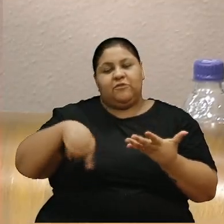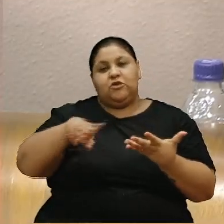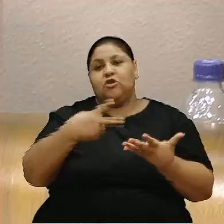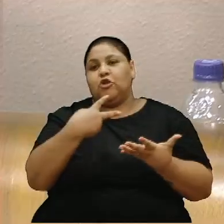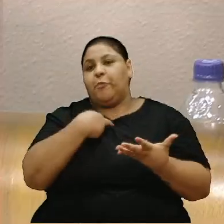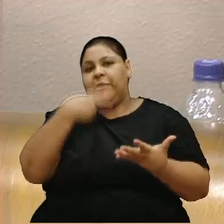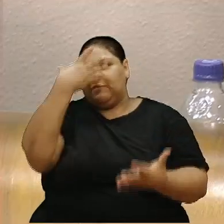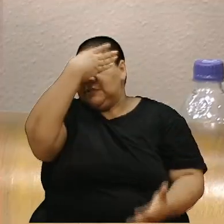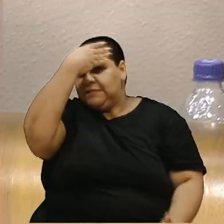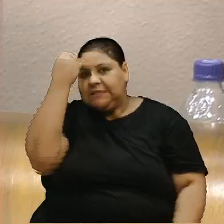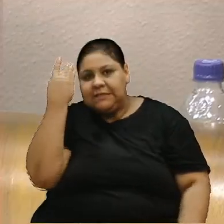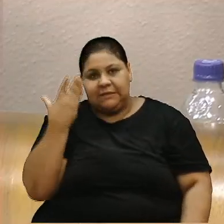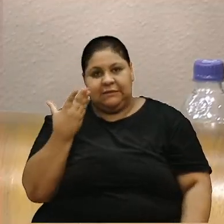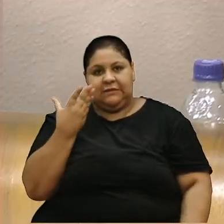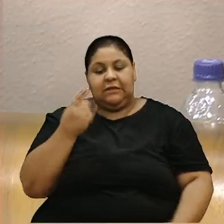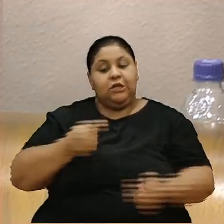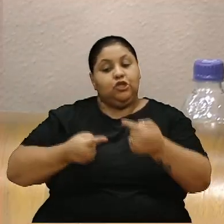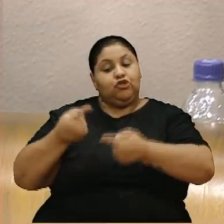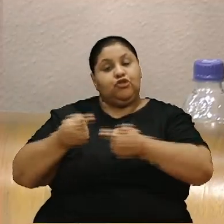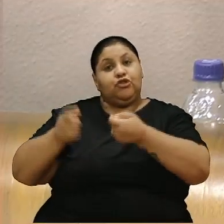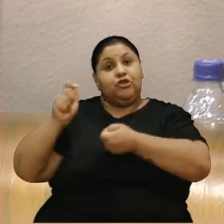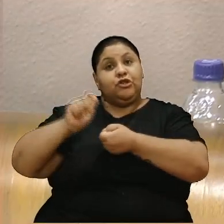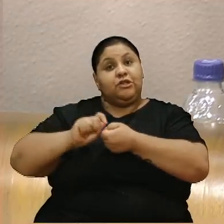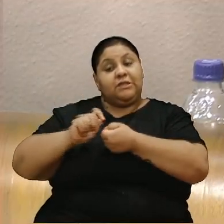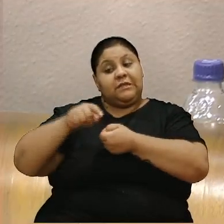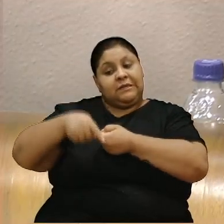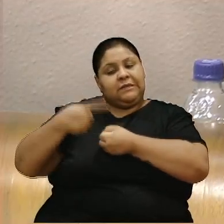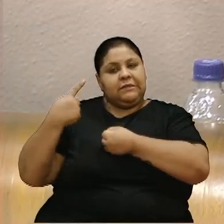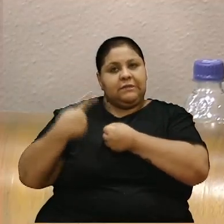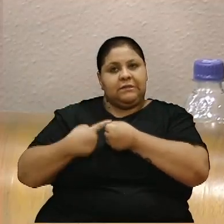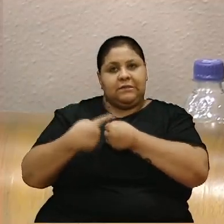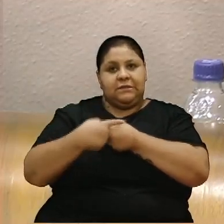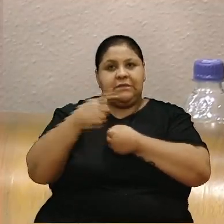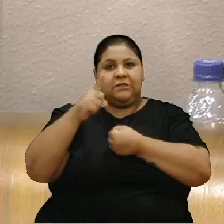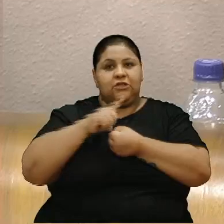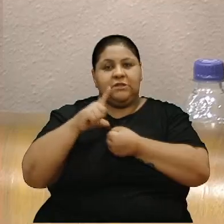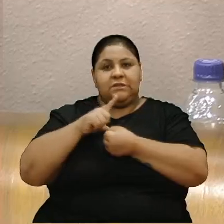podemos esquecer dos debates que foram feitos na nossa cidade. E se tem